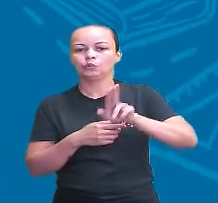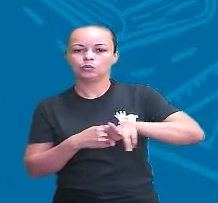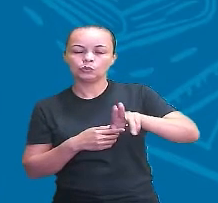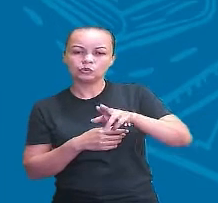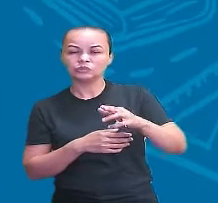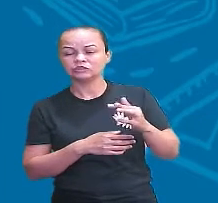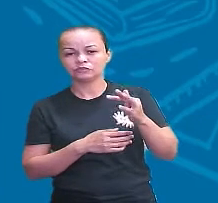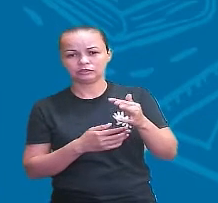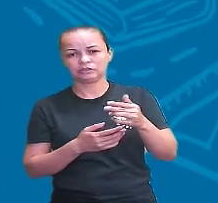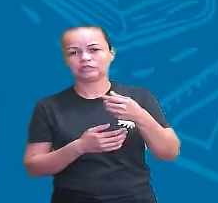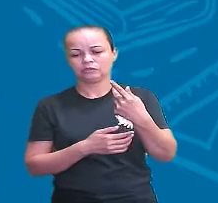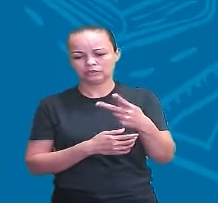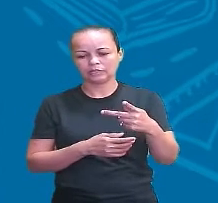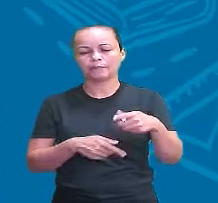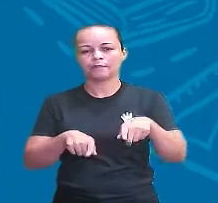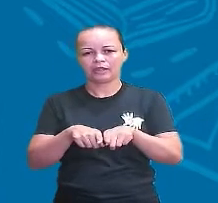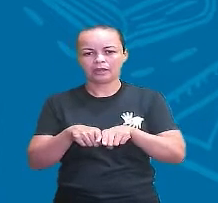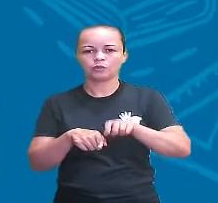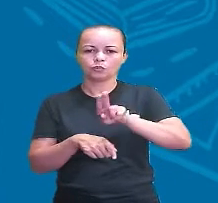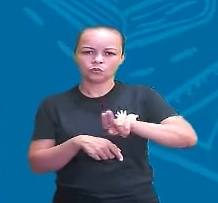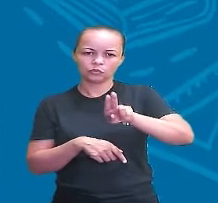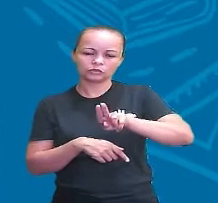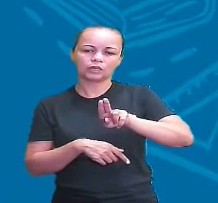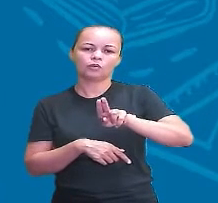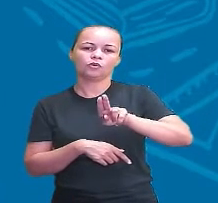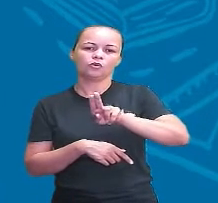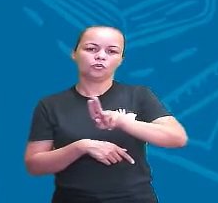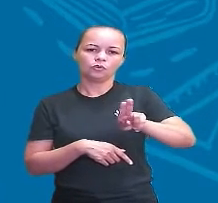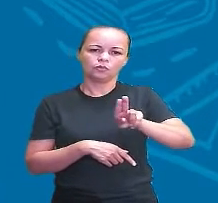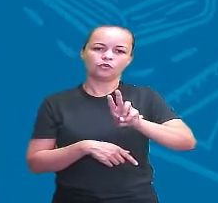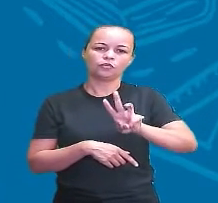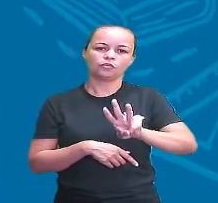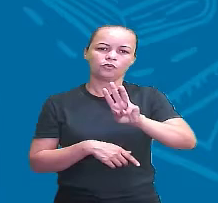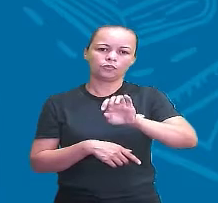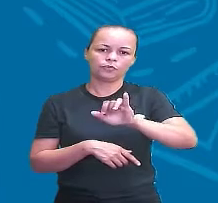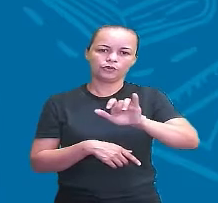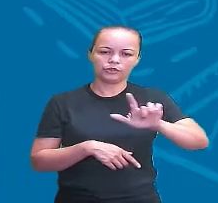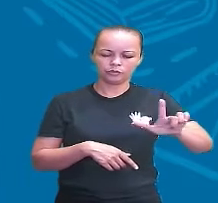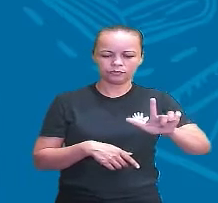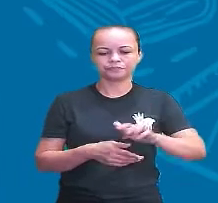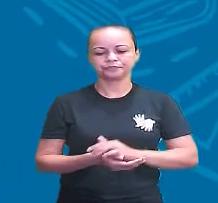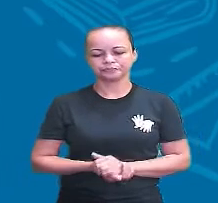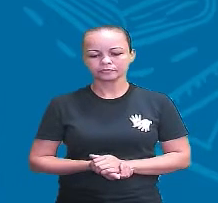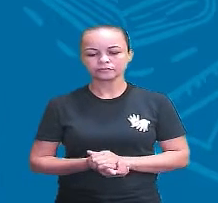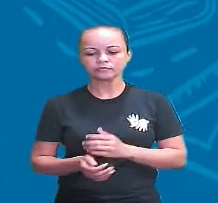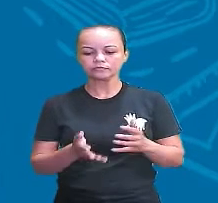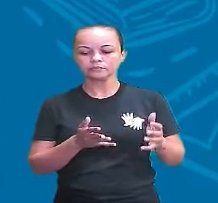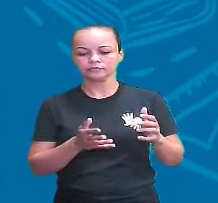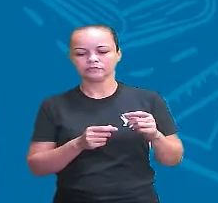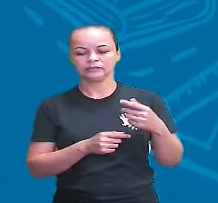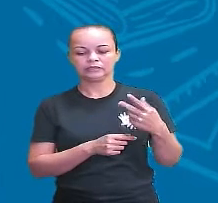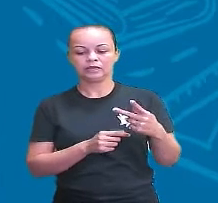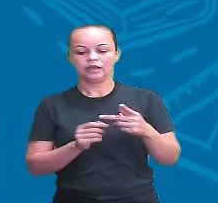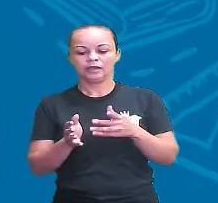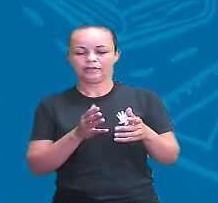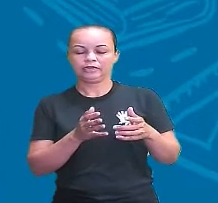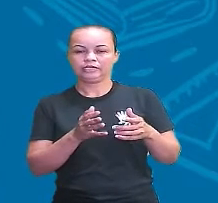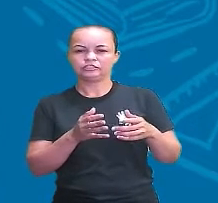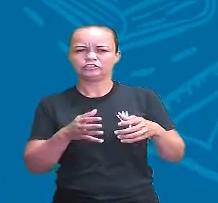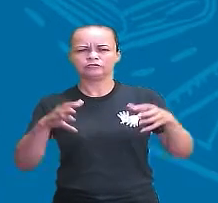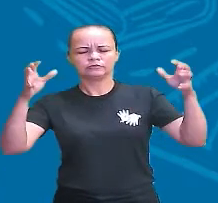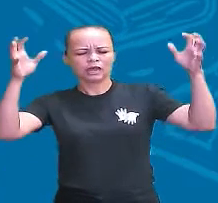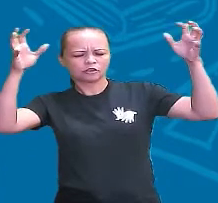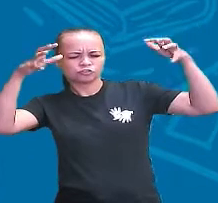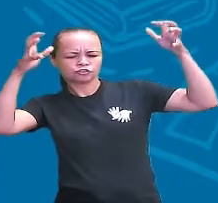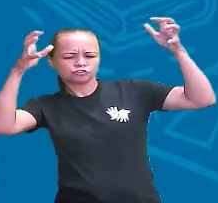futuras o will. Então, vê aí no exemplo. It's raining, will you close the window? Então,